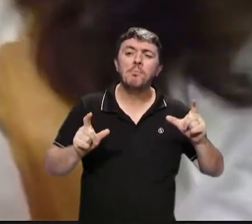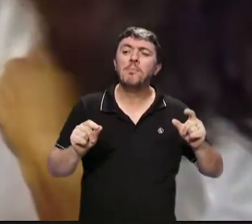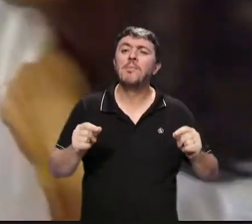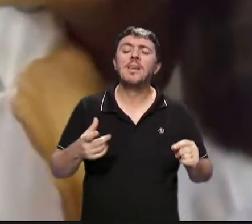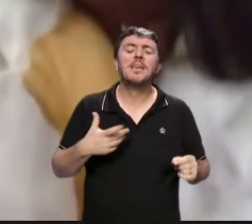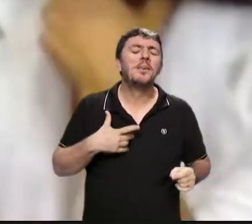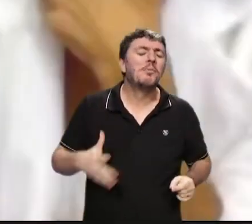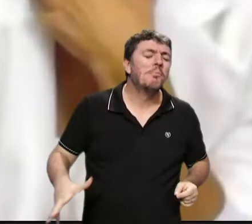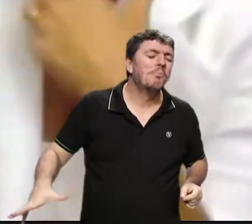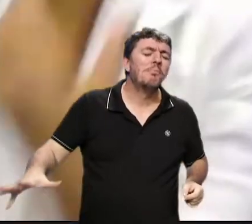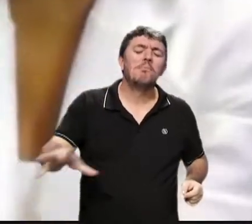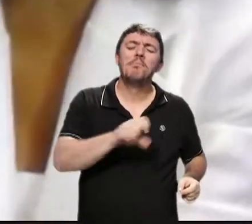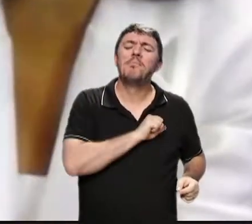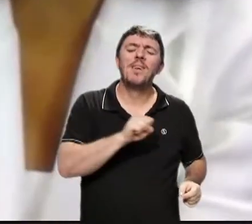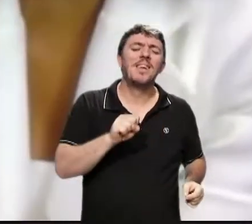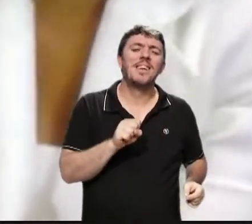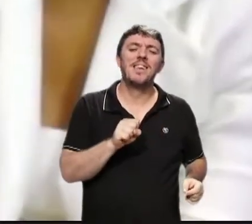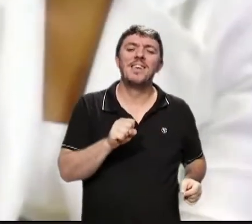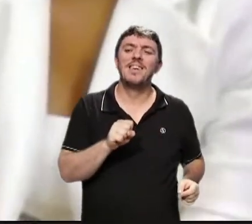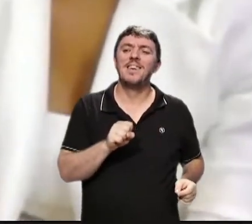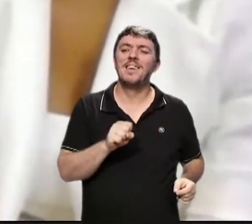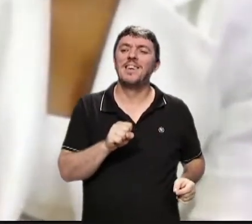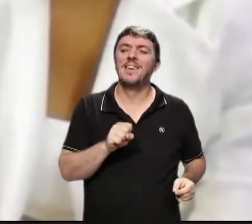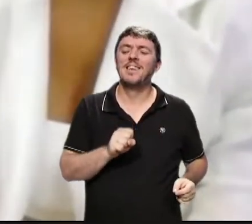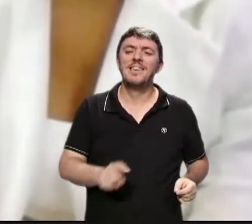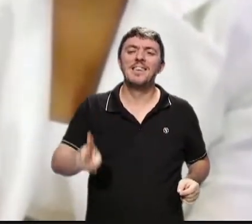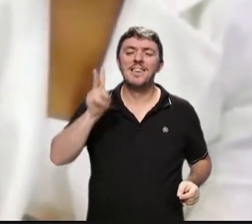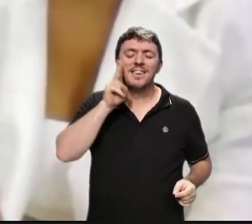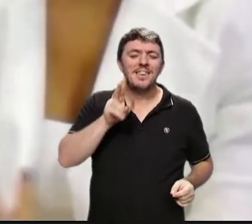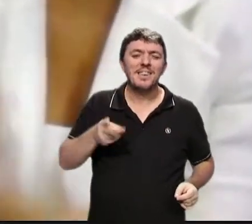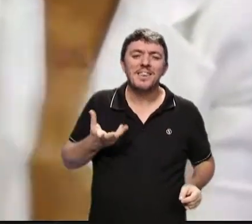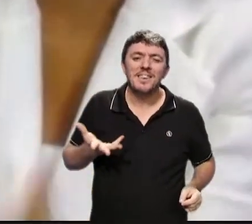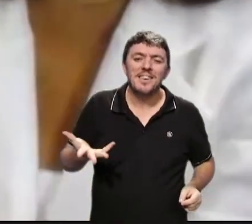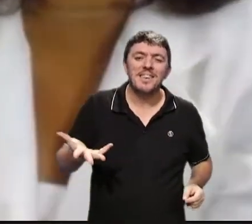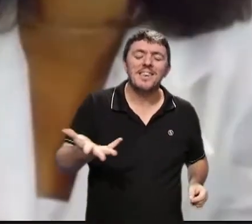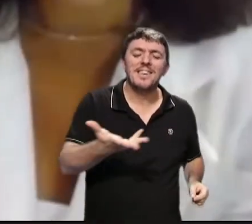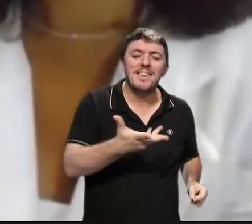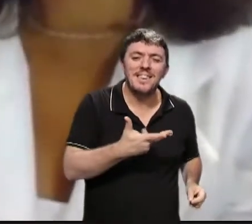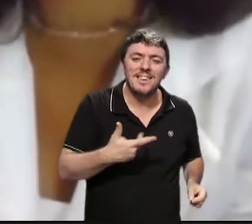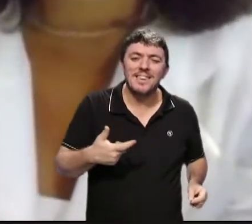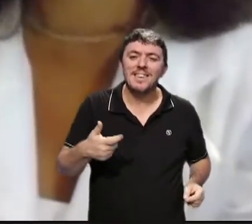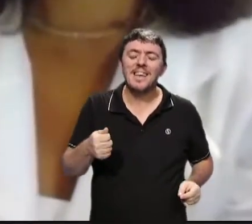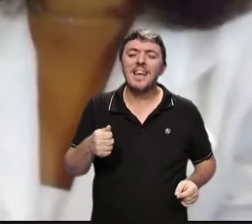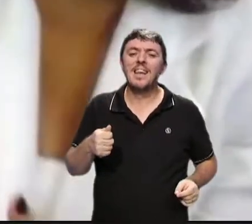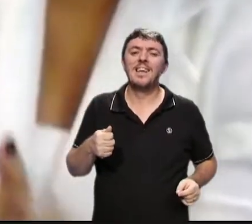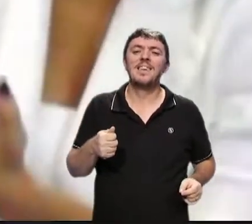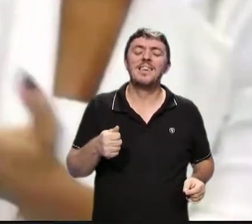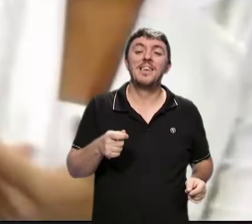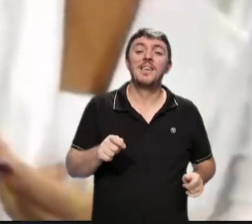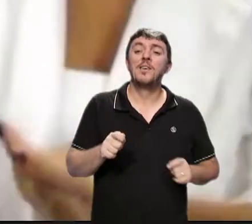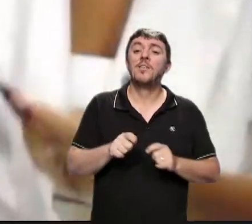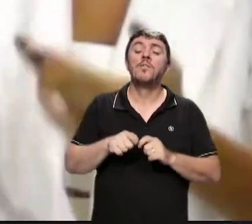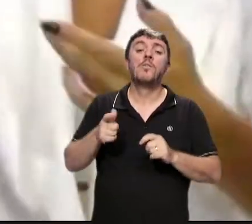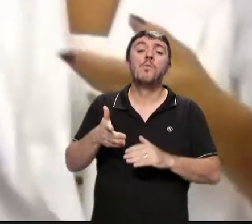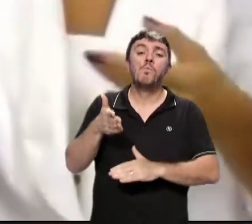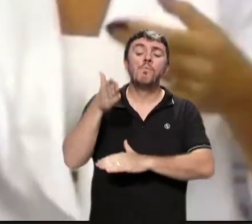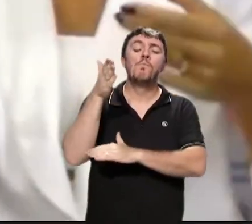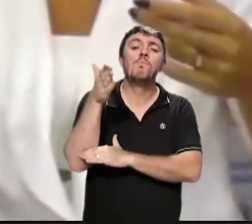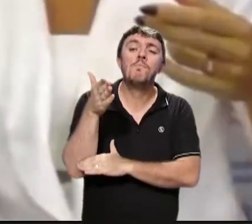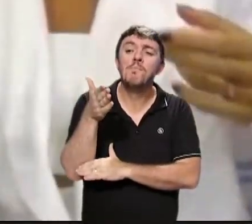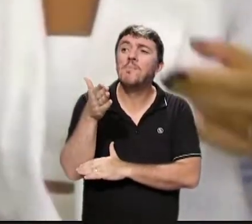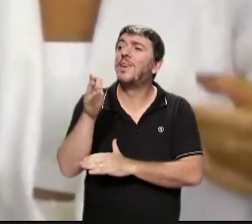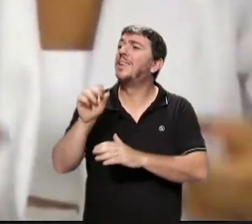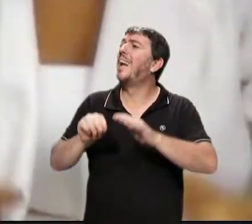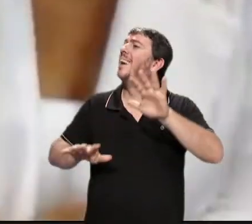até hoje. Não, e aí tem uma história dele maravilhosa, que ele achou que ele queria redecorar o quarto do hotel. Ah, é, porque, isso é uma coisa